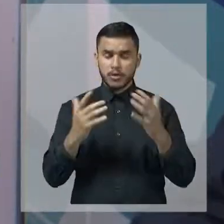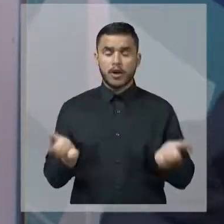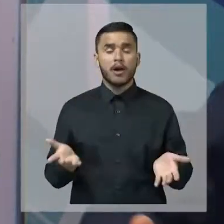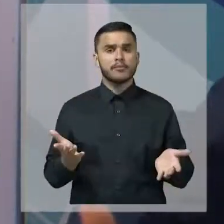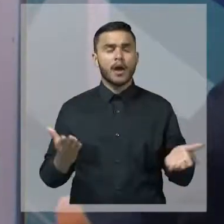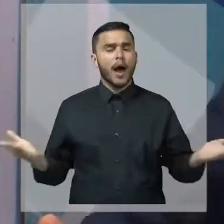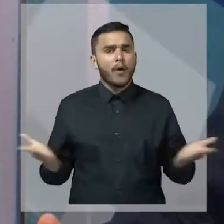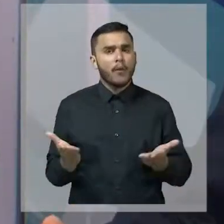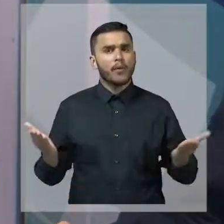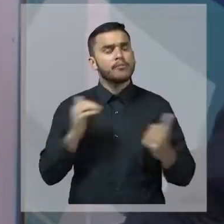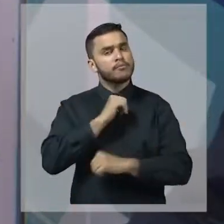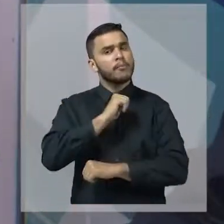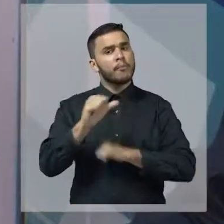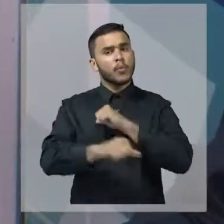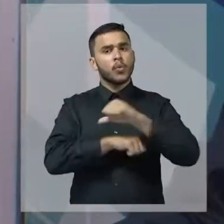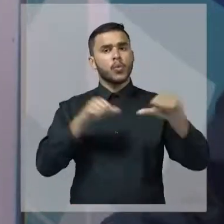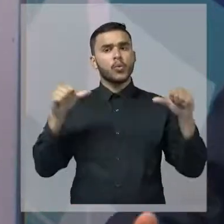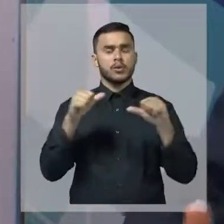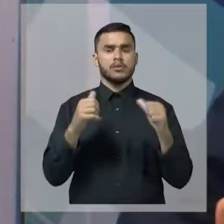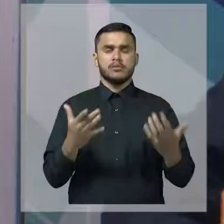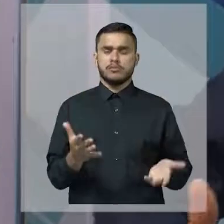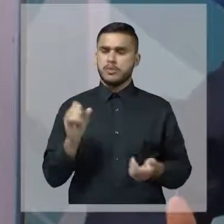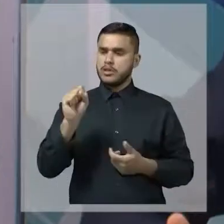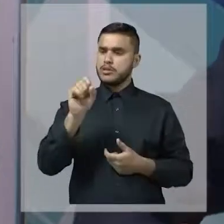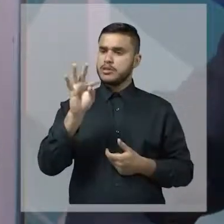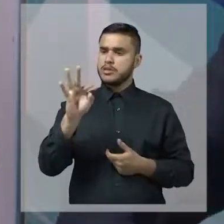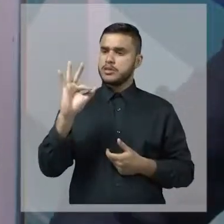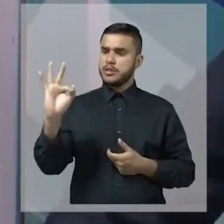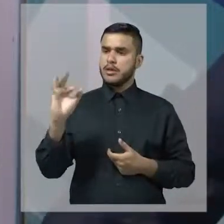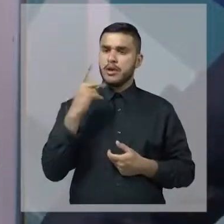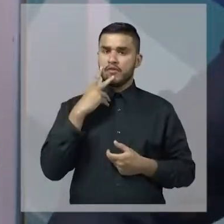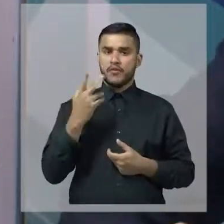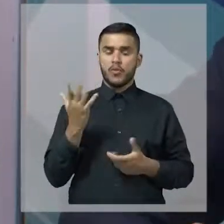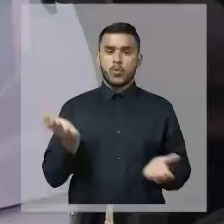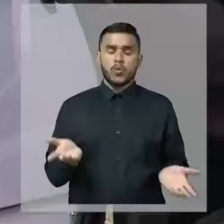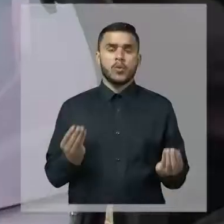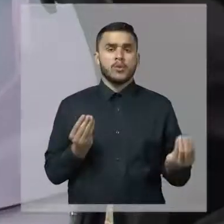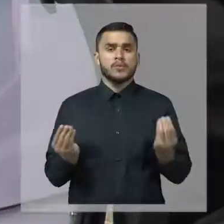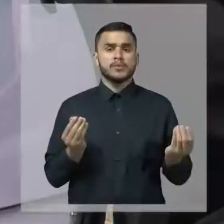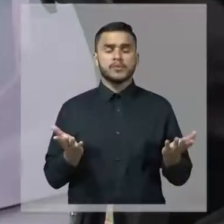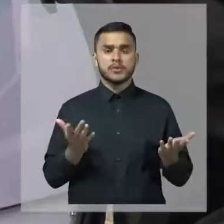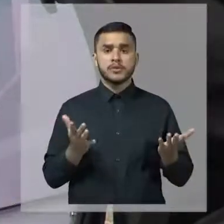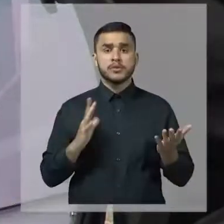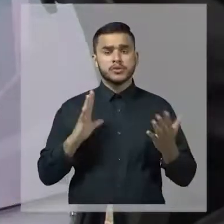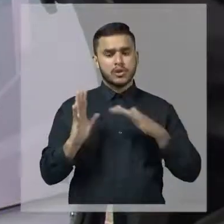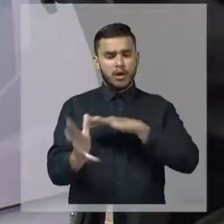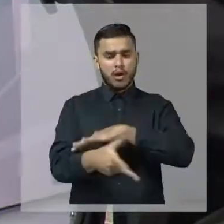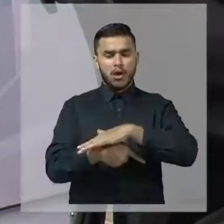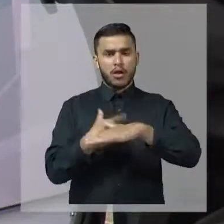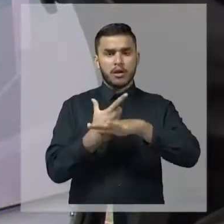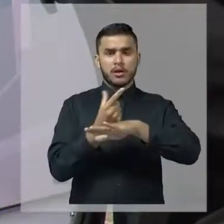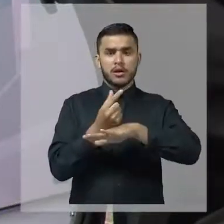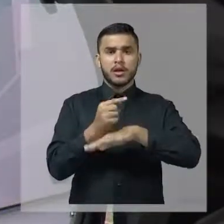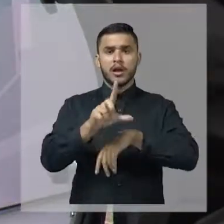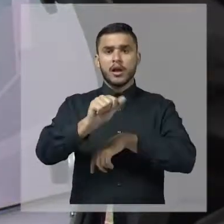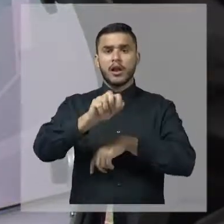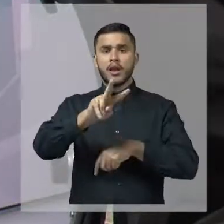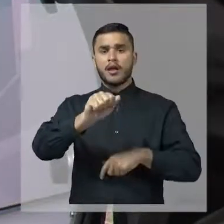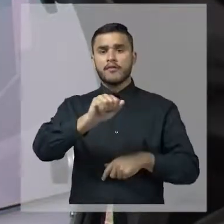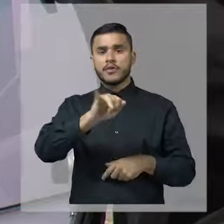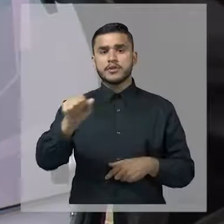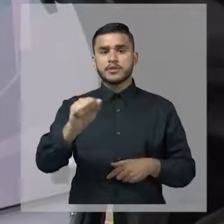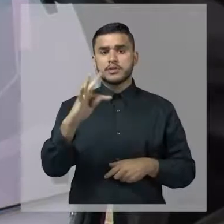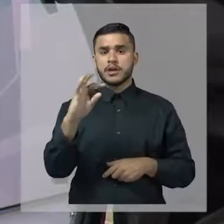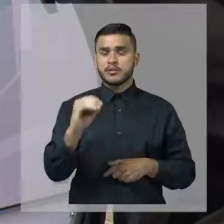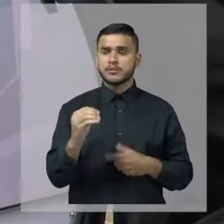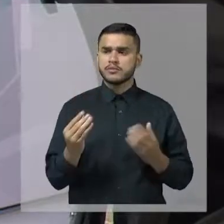Corte surpreende a nação, depois de um tempo já que esse processo da Lava Jato vinha transcorrendo,